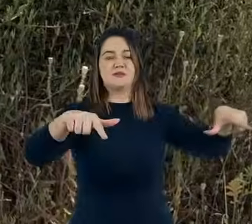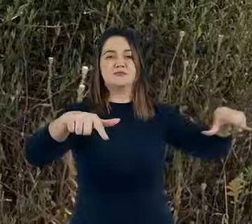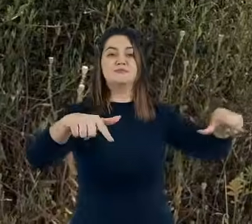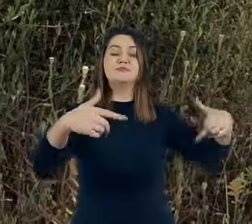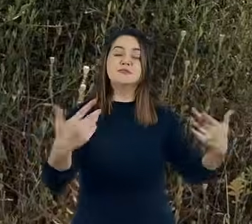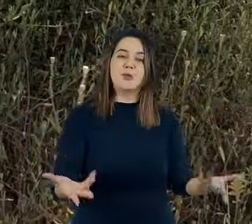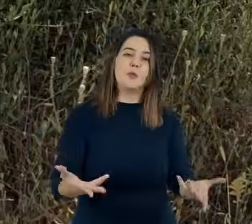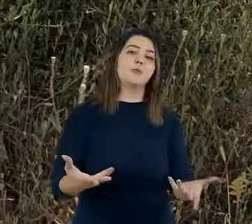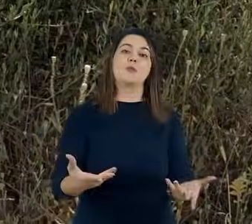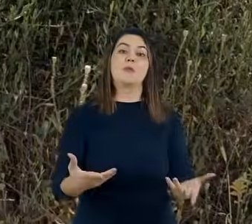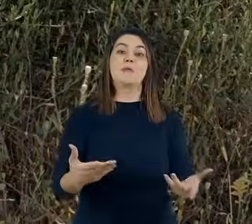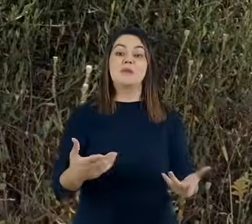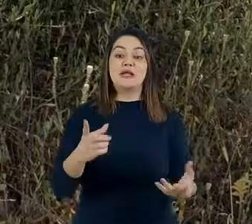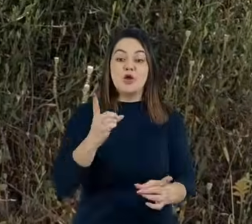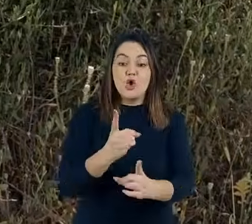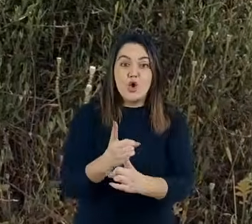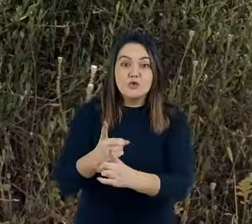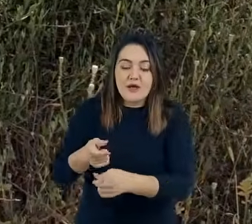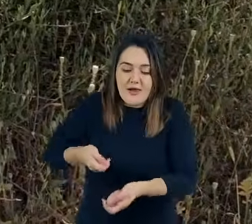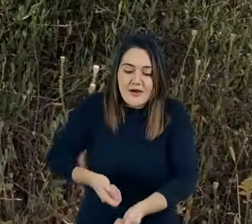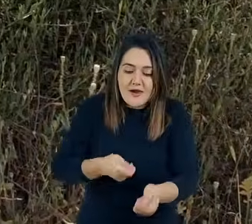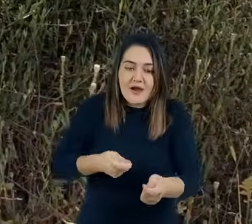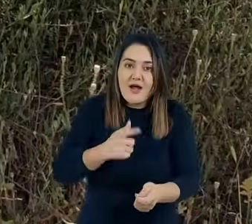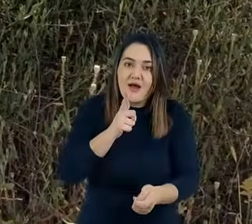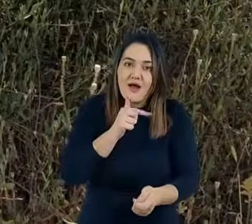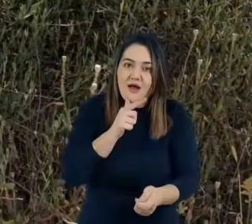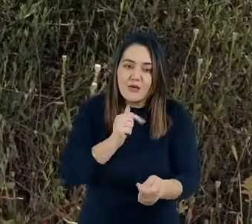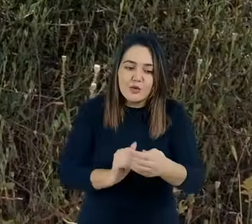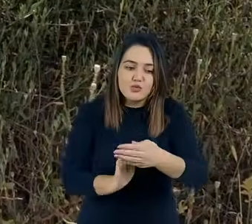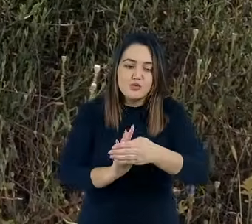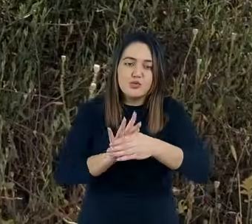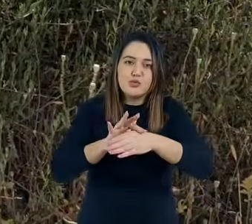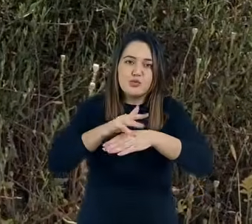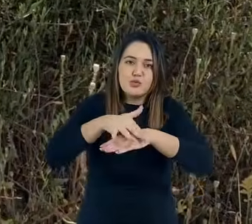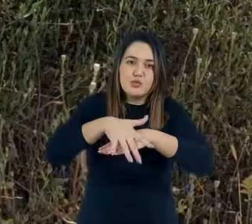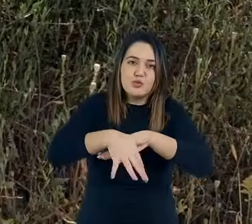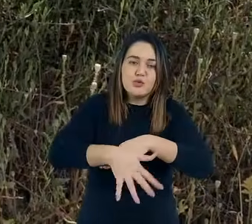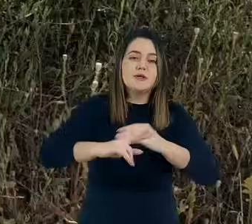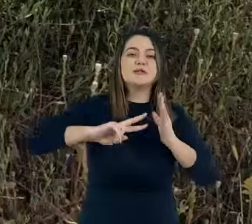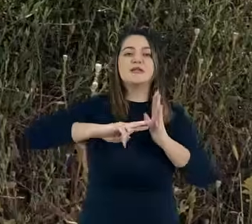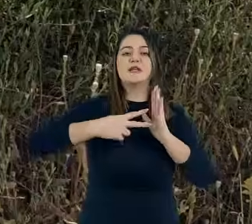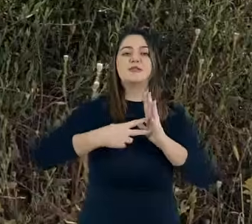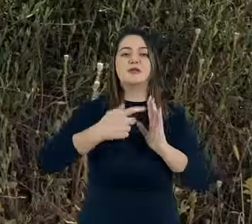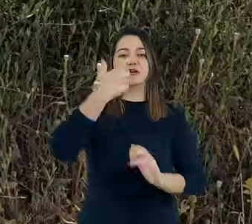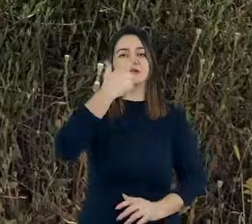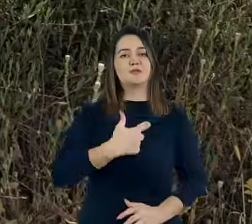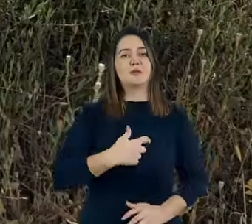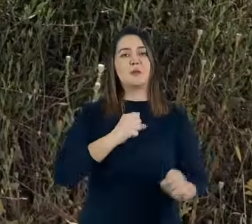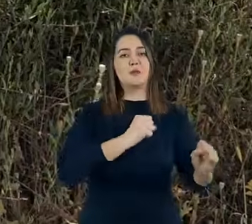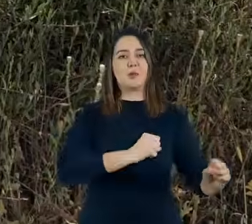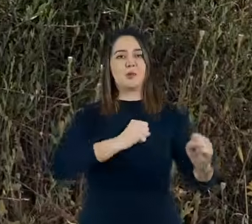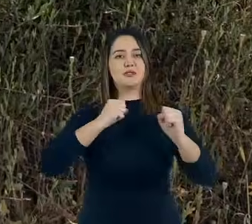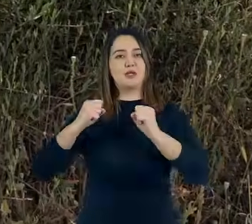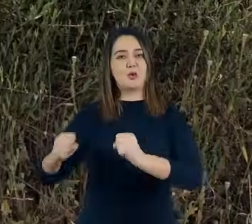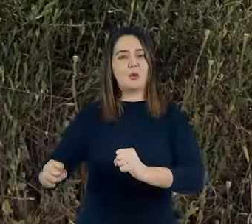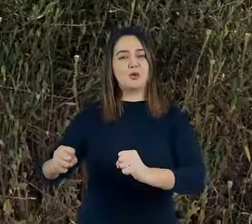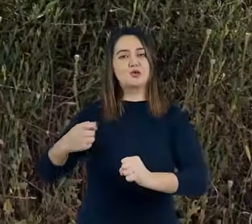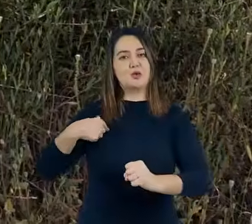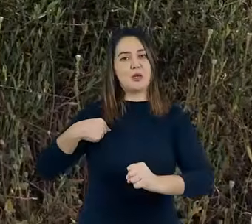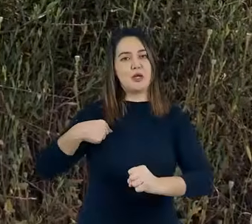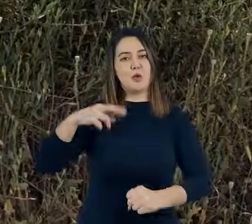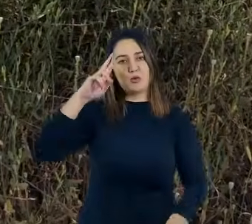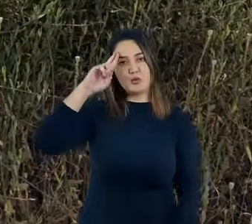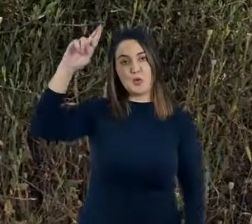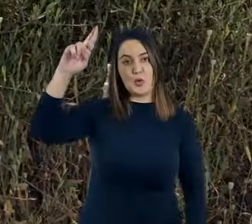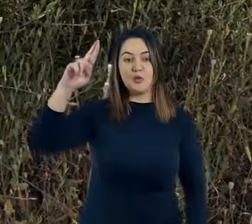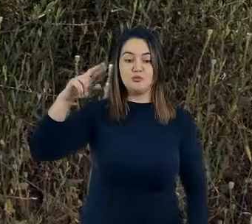tempo, encontrar um veio d'água e abrir um poço era tornar você um homem muito poderoso, um proprietário